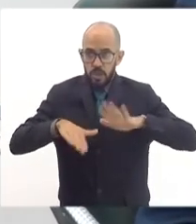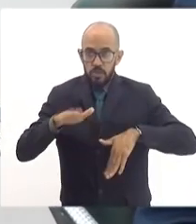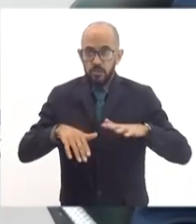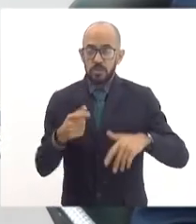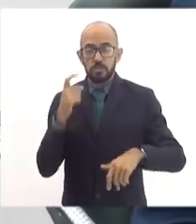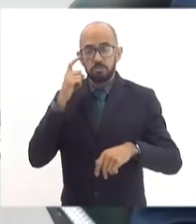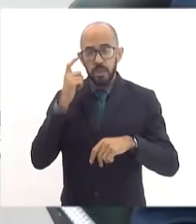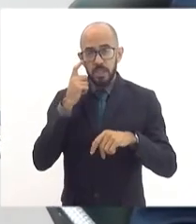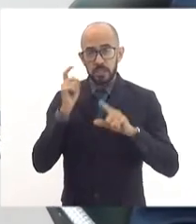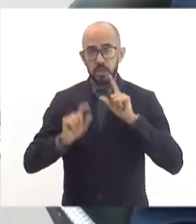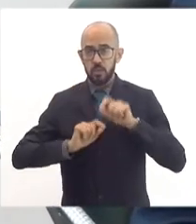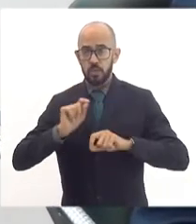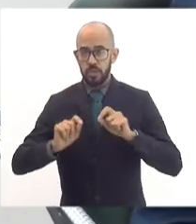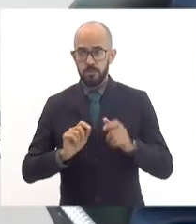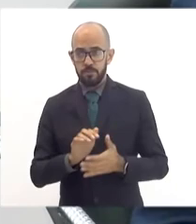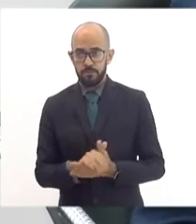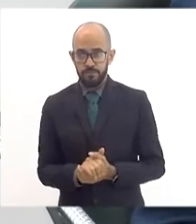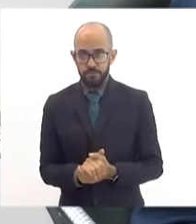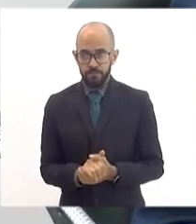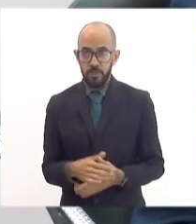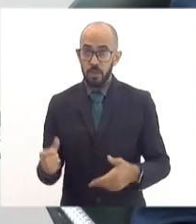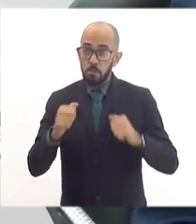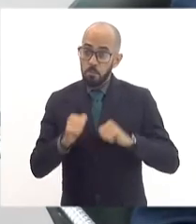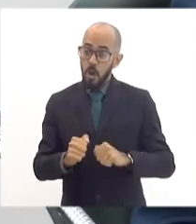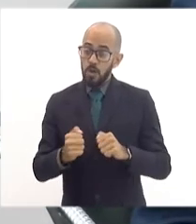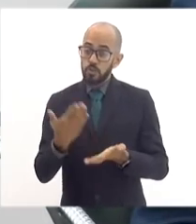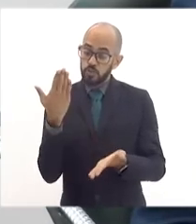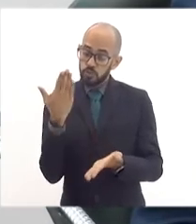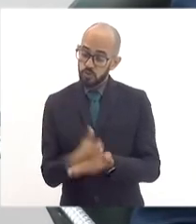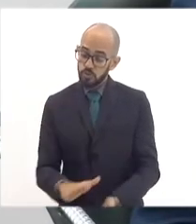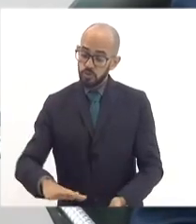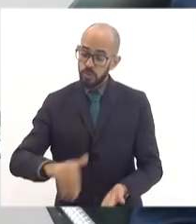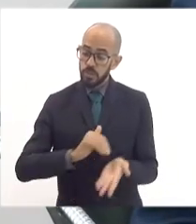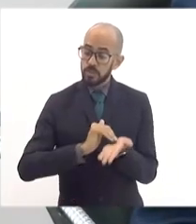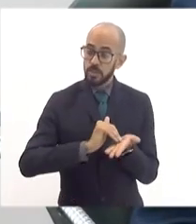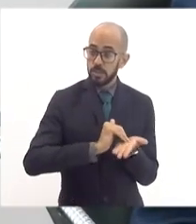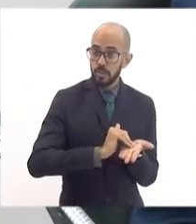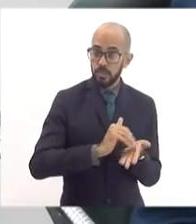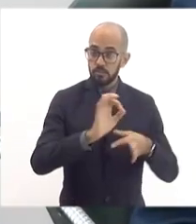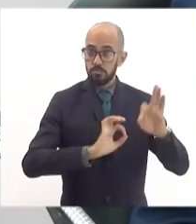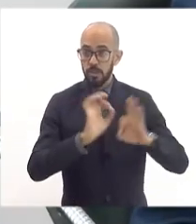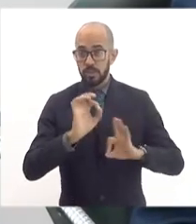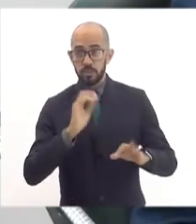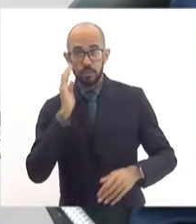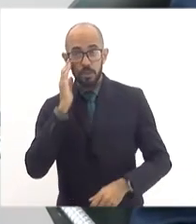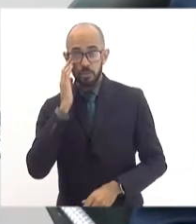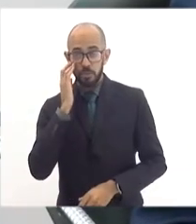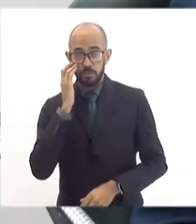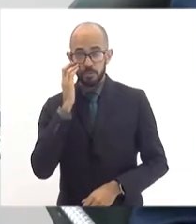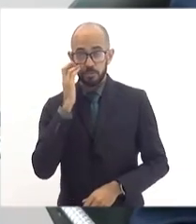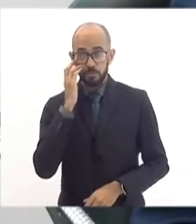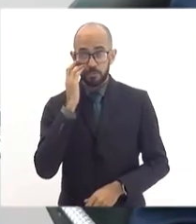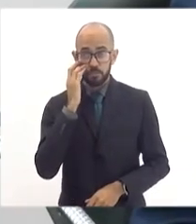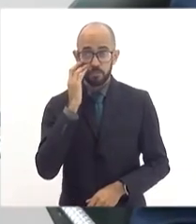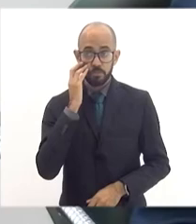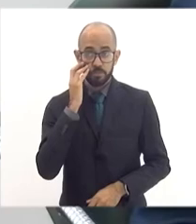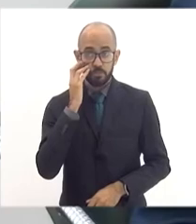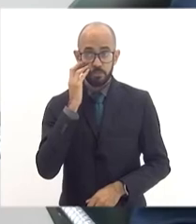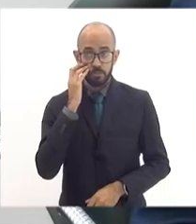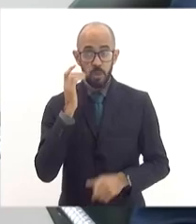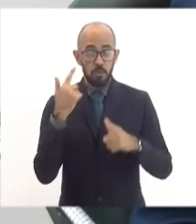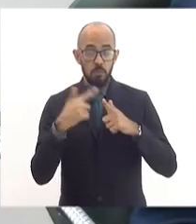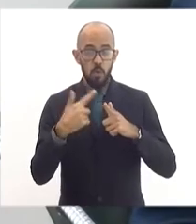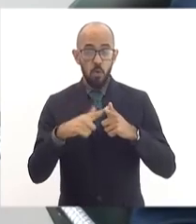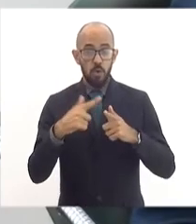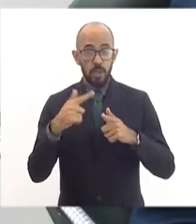acham que pode extinguir a Secretaria de Planejamento. Vide que a União